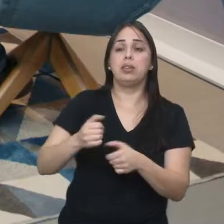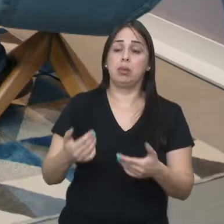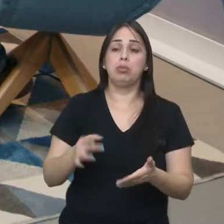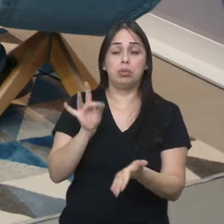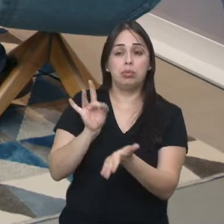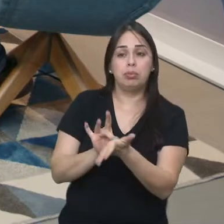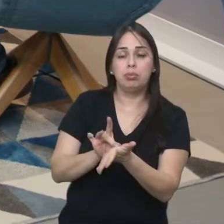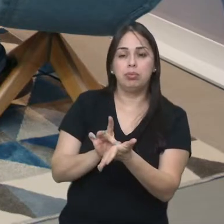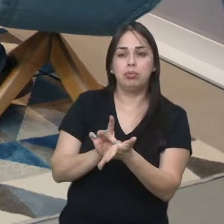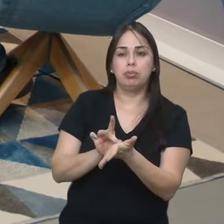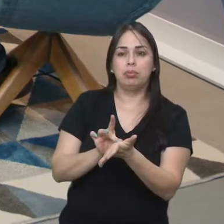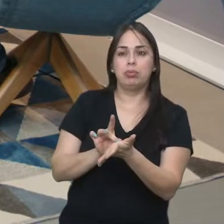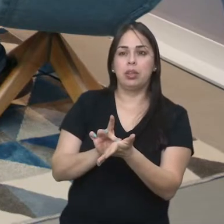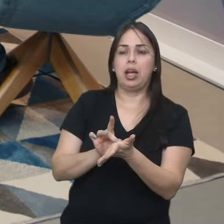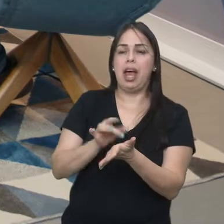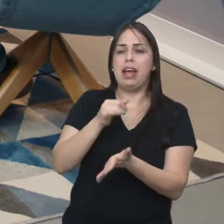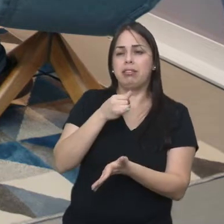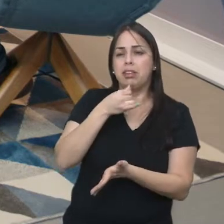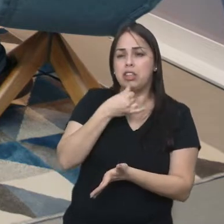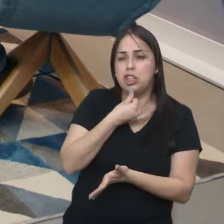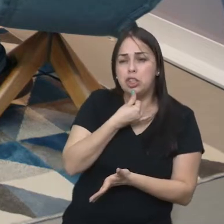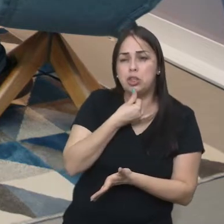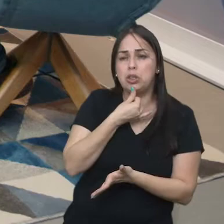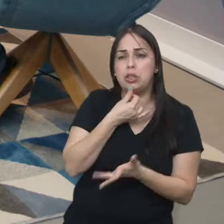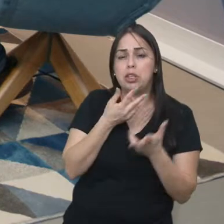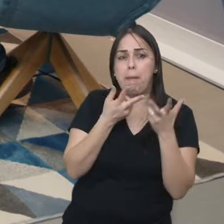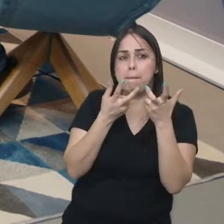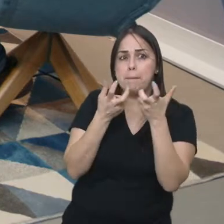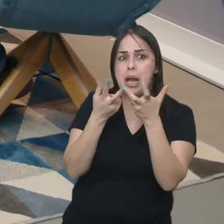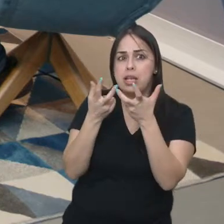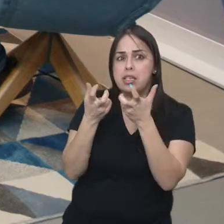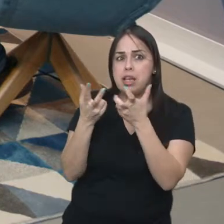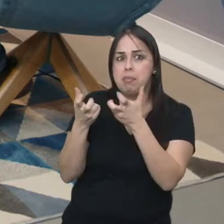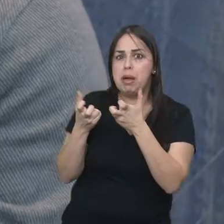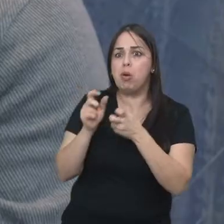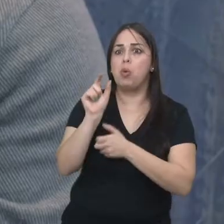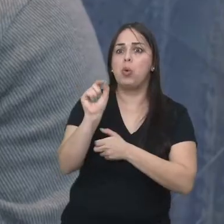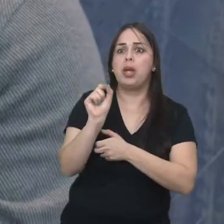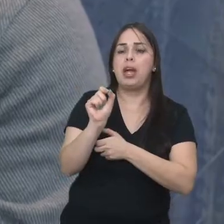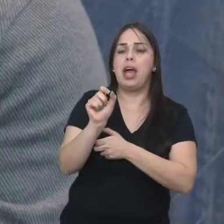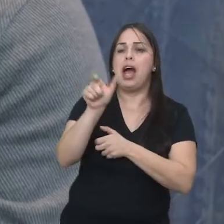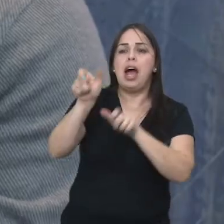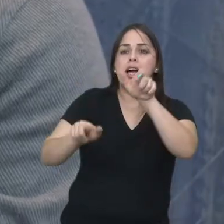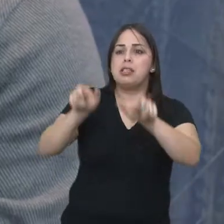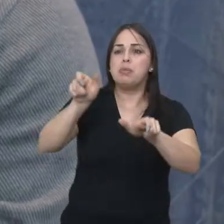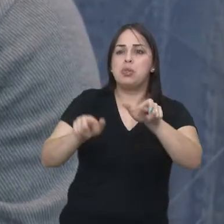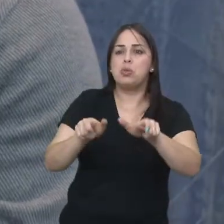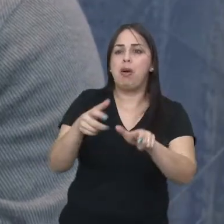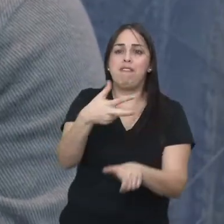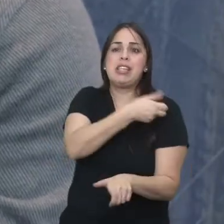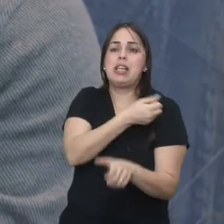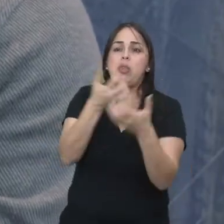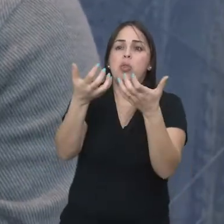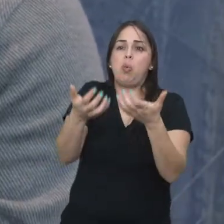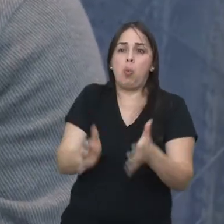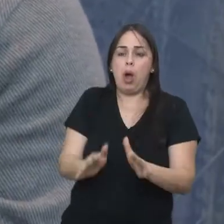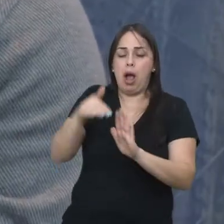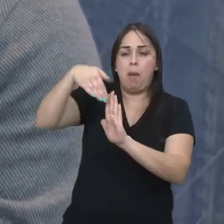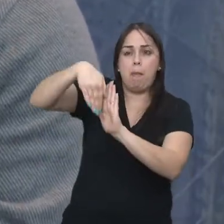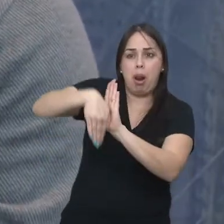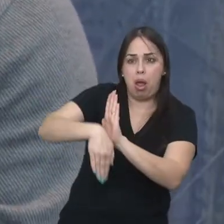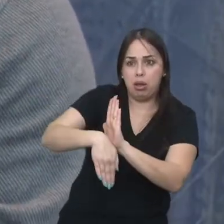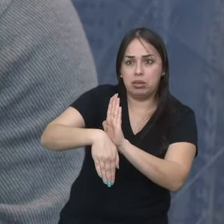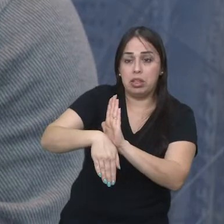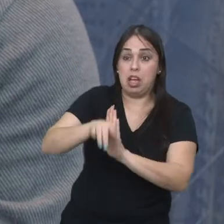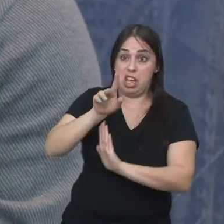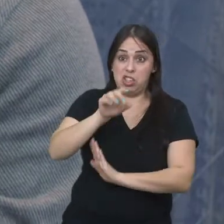realmente, é muito triste que a gente veja a cobertura vacinal decaindo a cada ano no Brasil, que